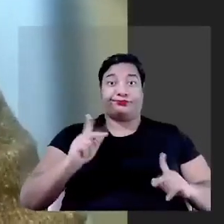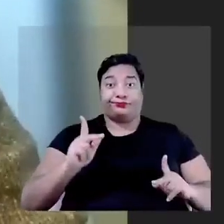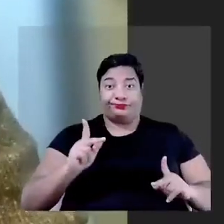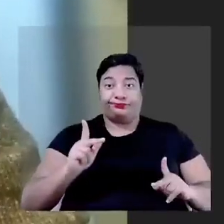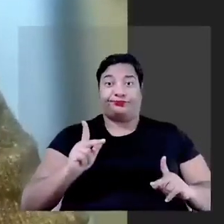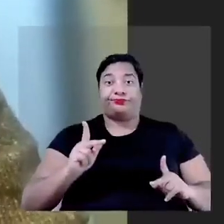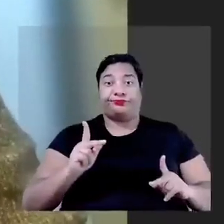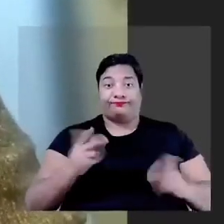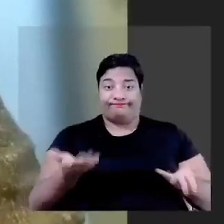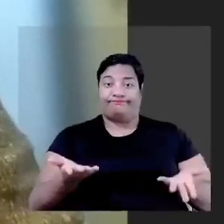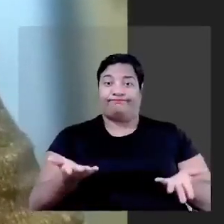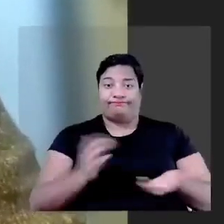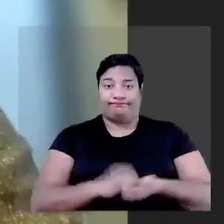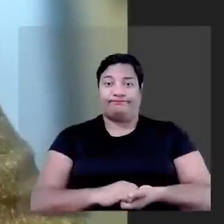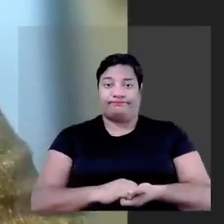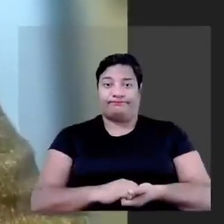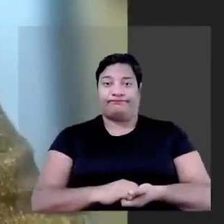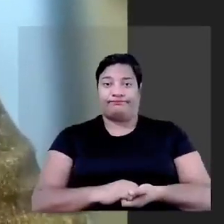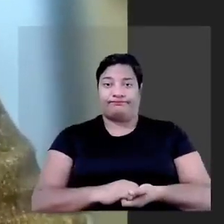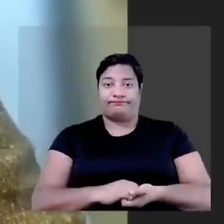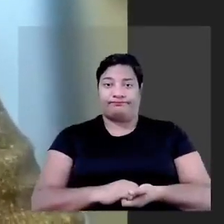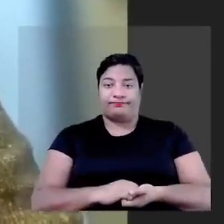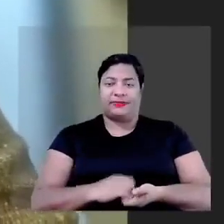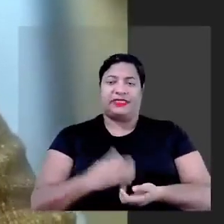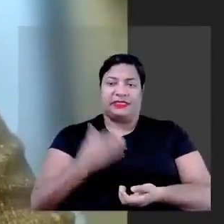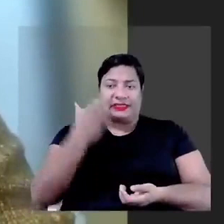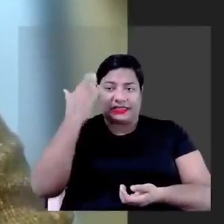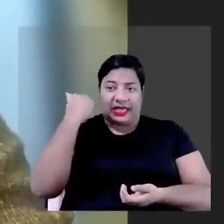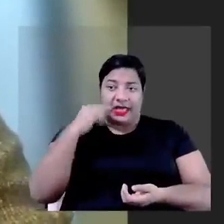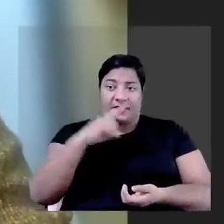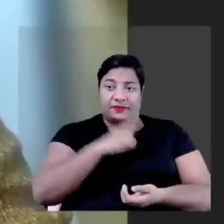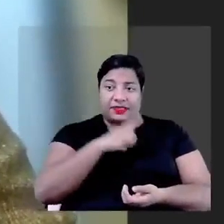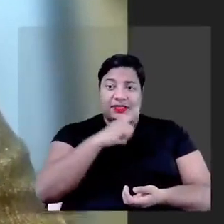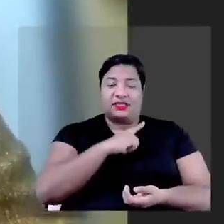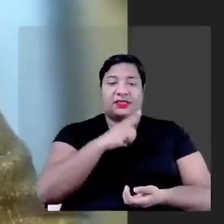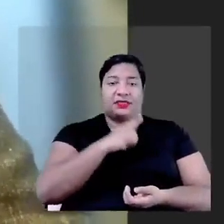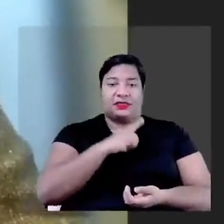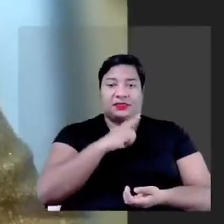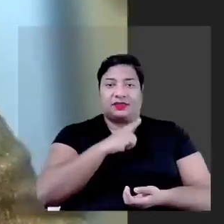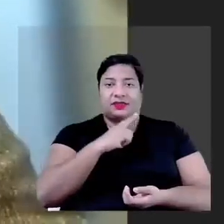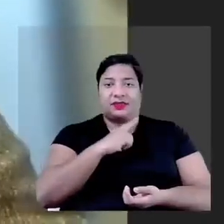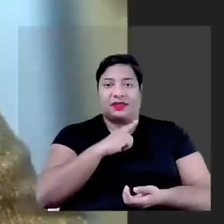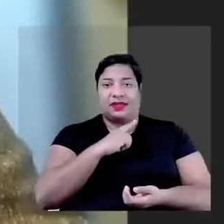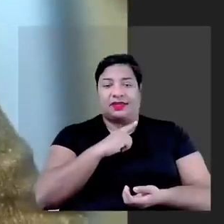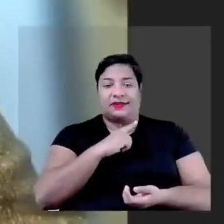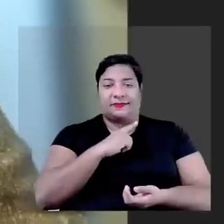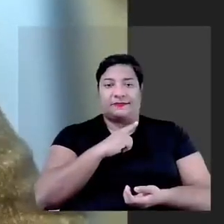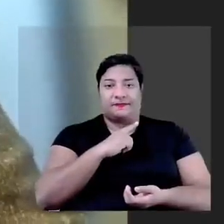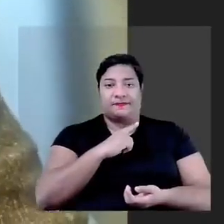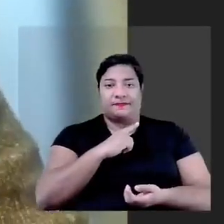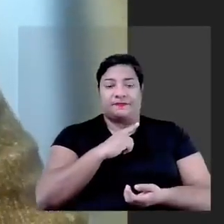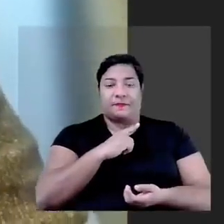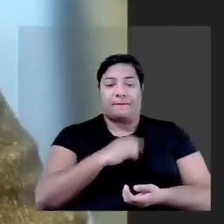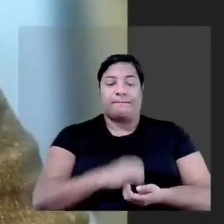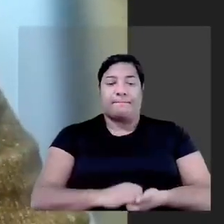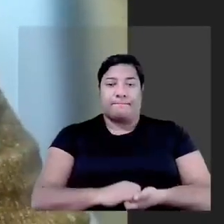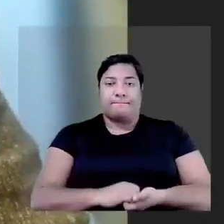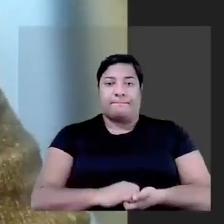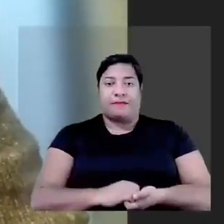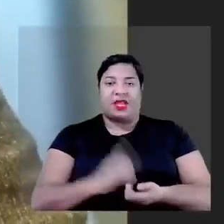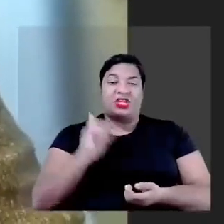Então, é claro que existe todo um desarranjo, né,